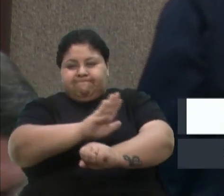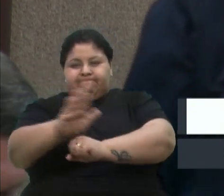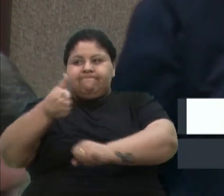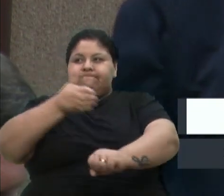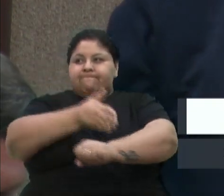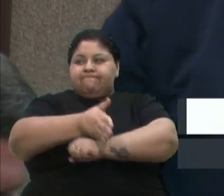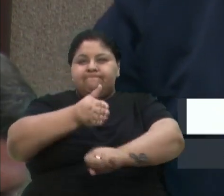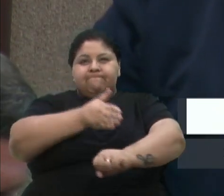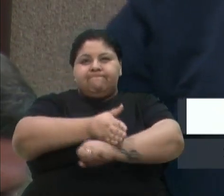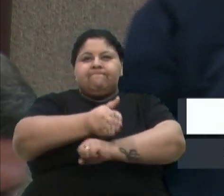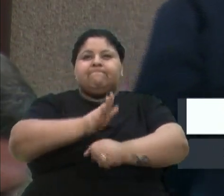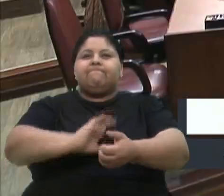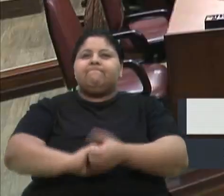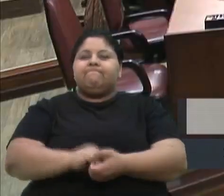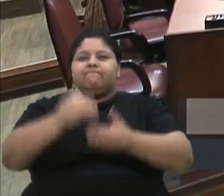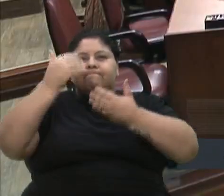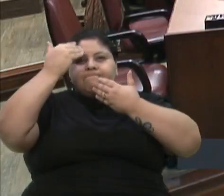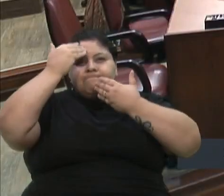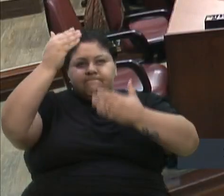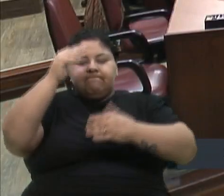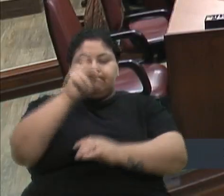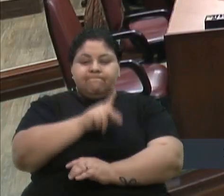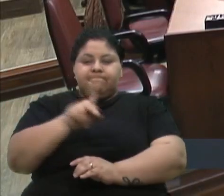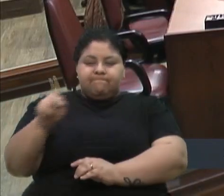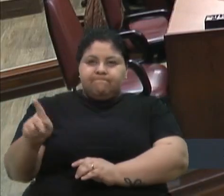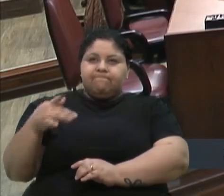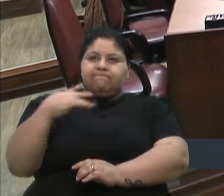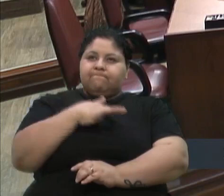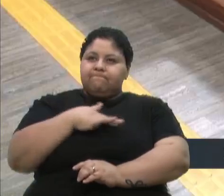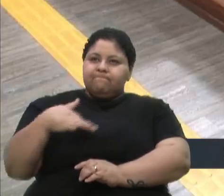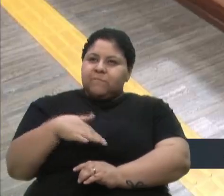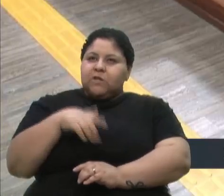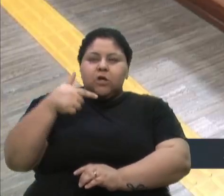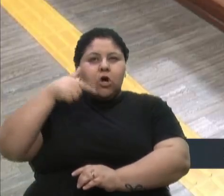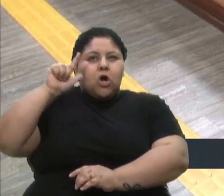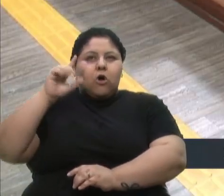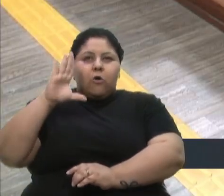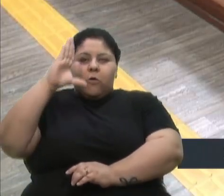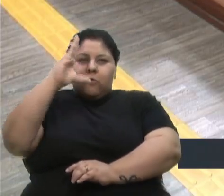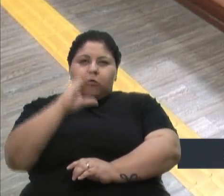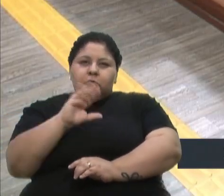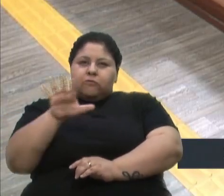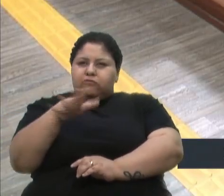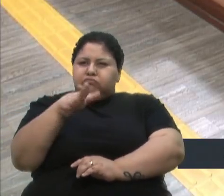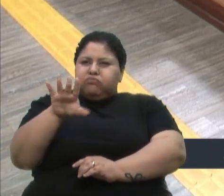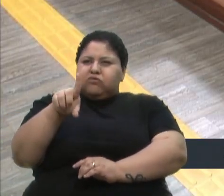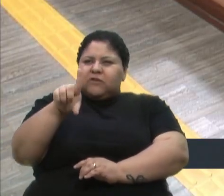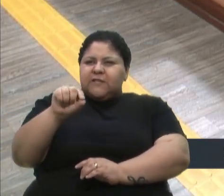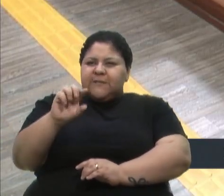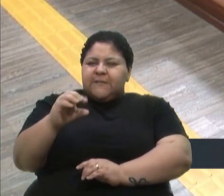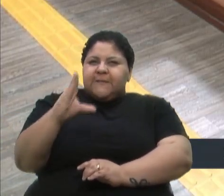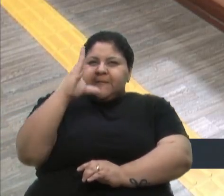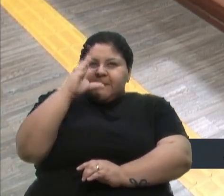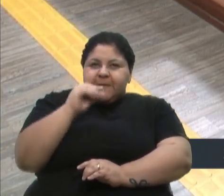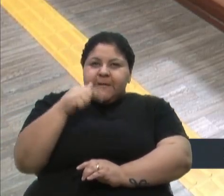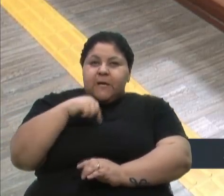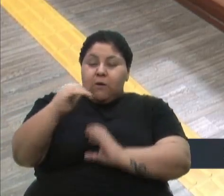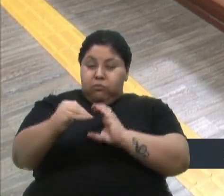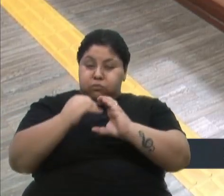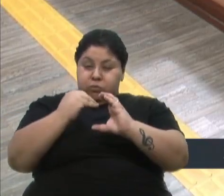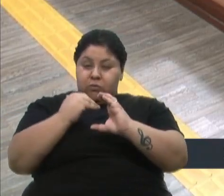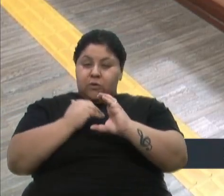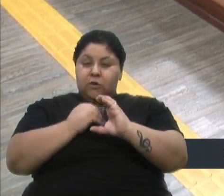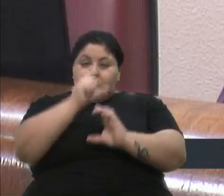Vereador Bressan. Obrigado, vereador Zanquim. E ontem à noite, vereador Zanquim, em torno de 10 e pouco da noite, eu recebi também um apelo de uma